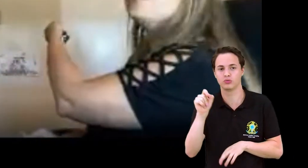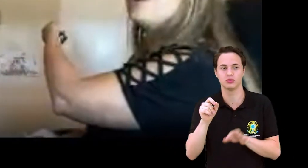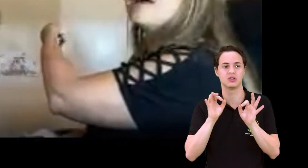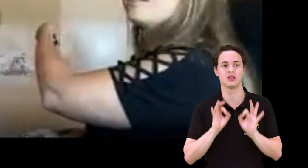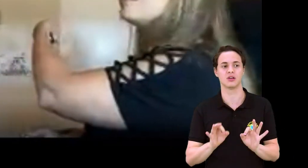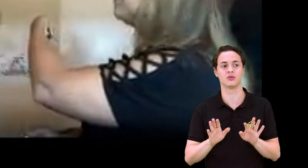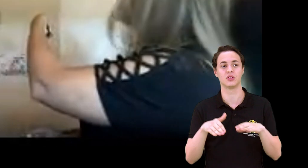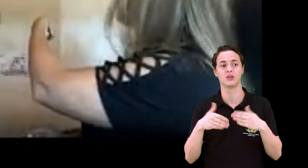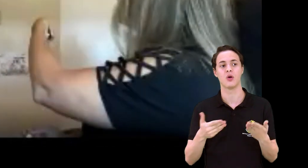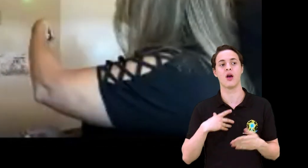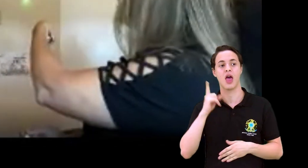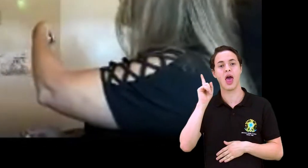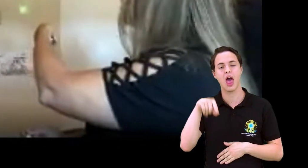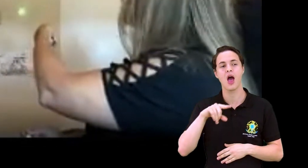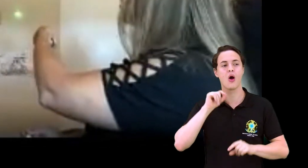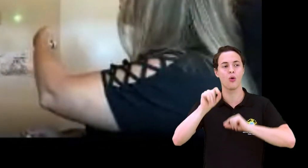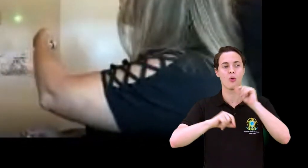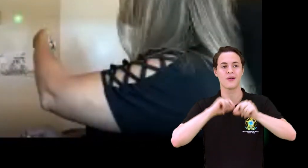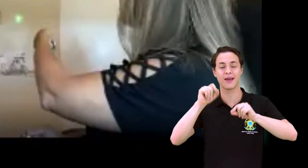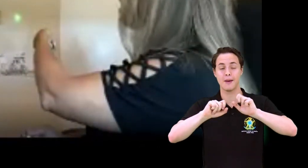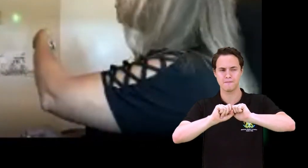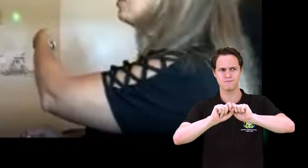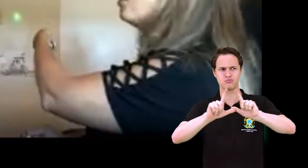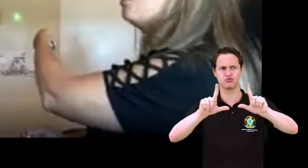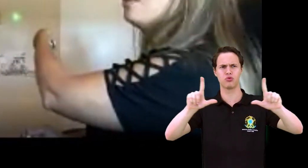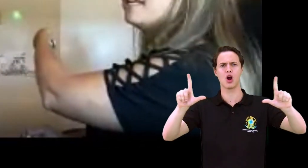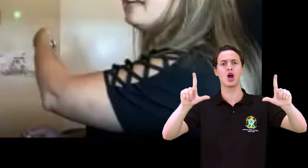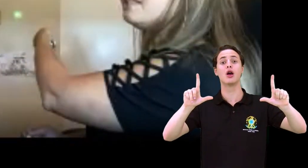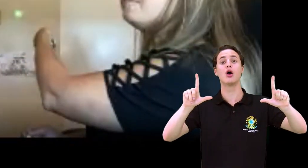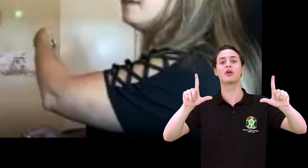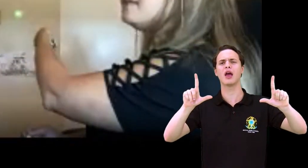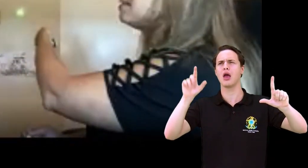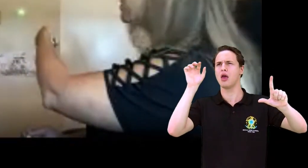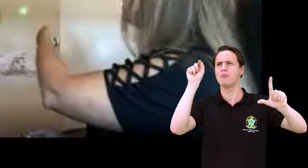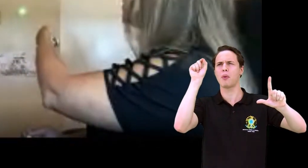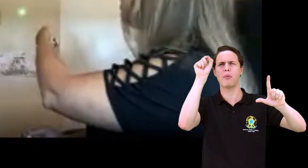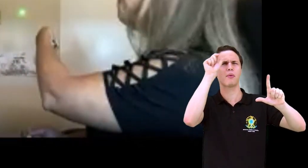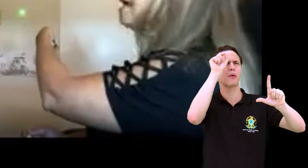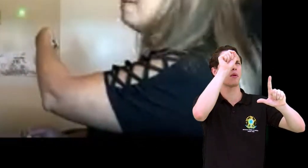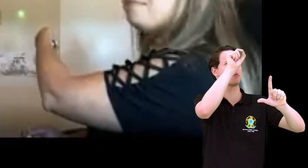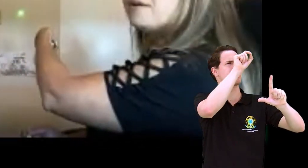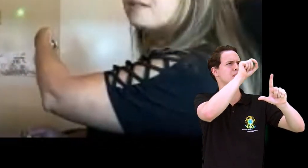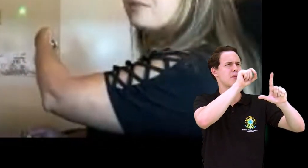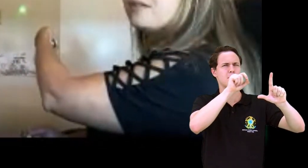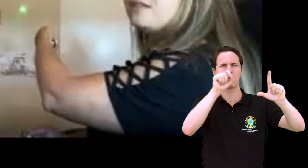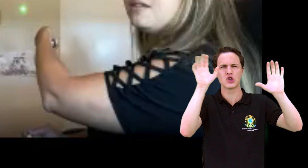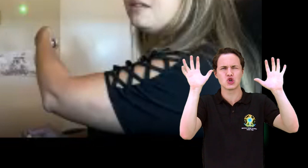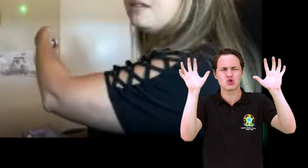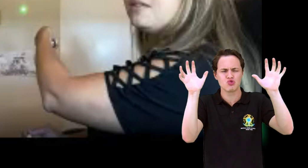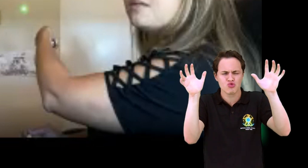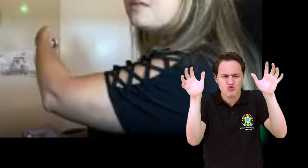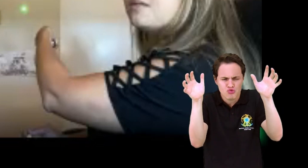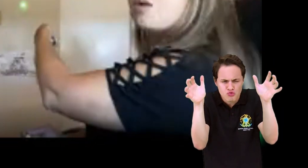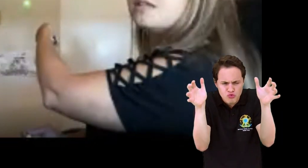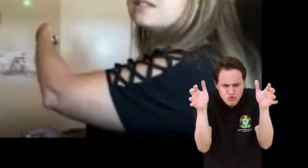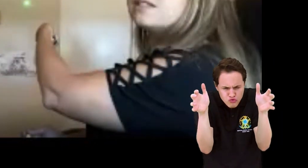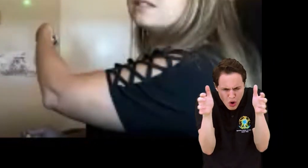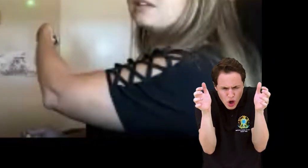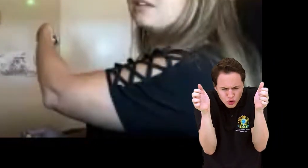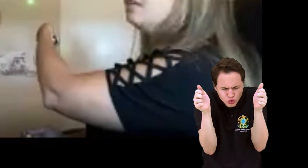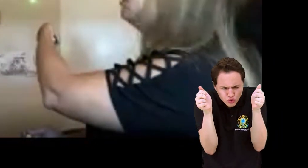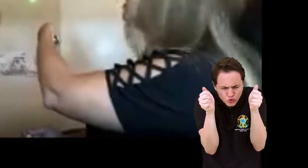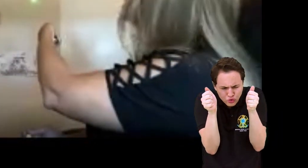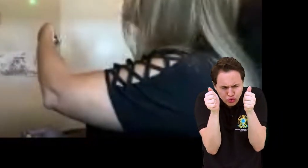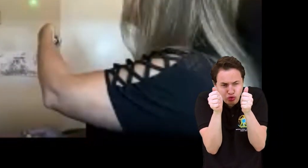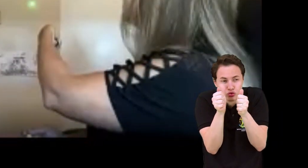o ponto correto, na verdade, com a maior resolução, é quando todos aqueles pixels estão bem próximos, como vocês estão